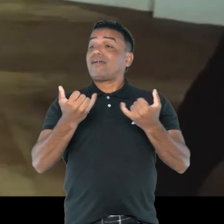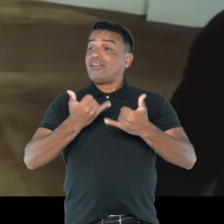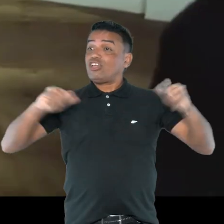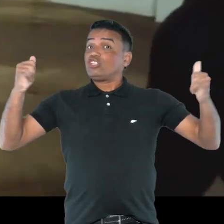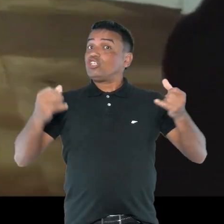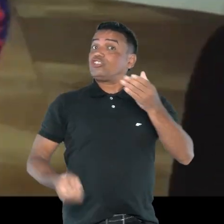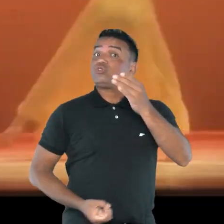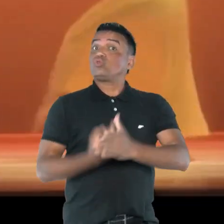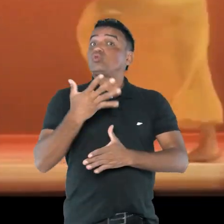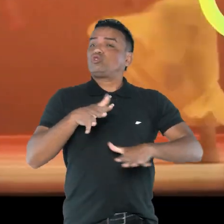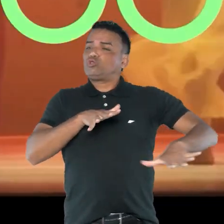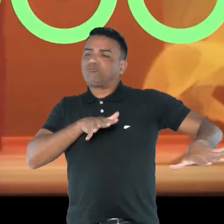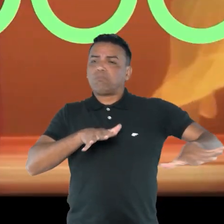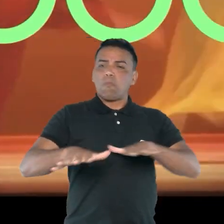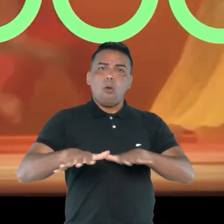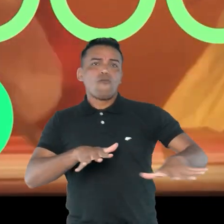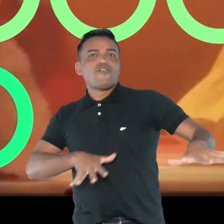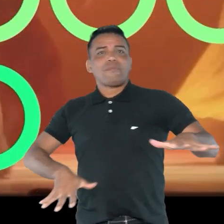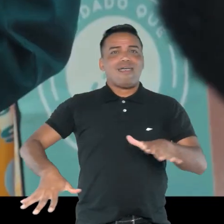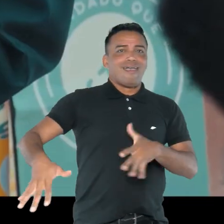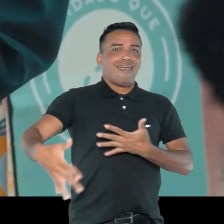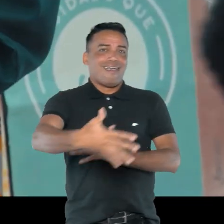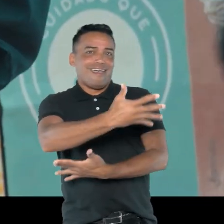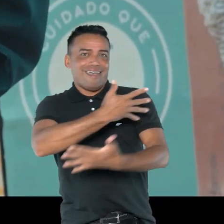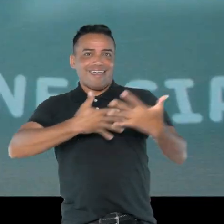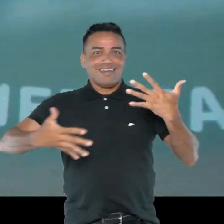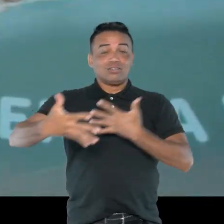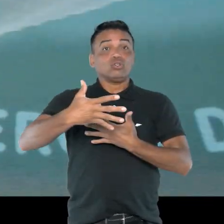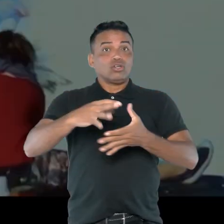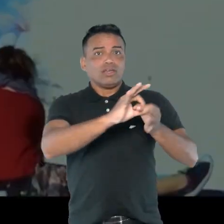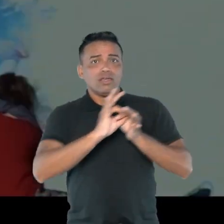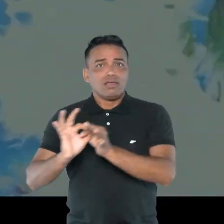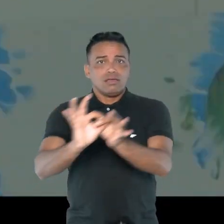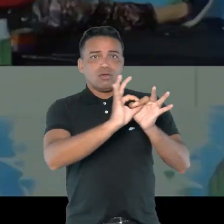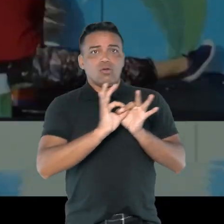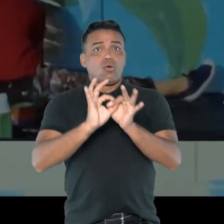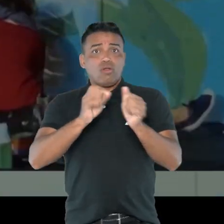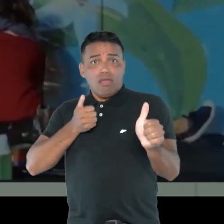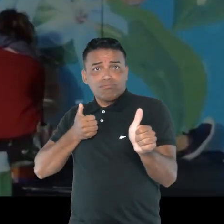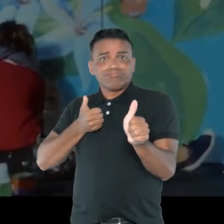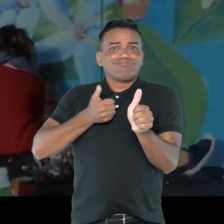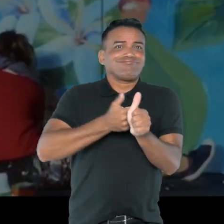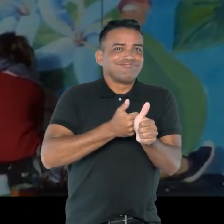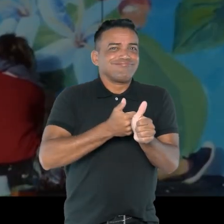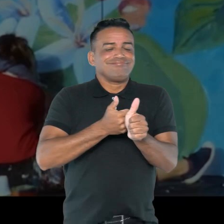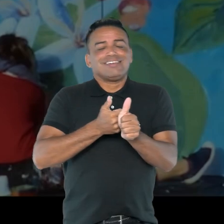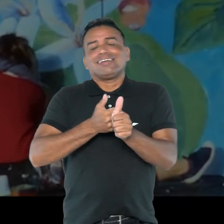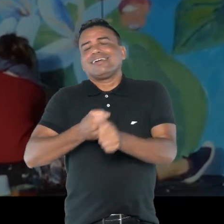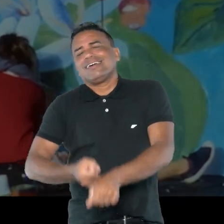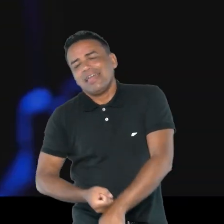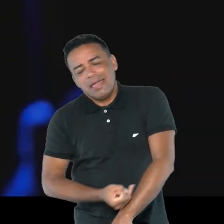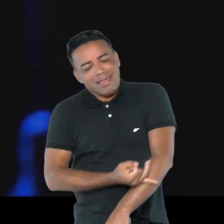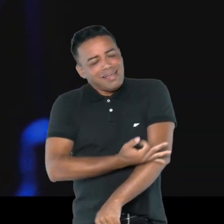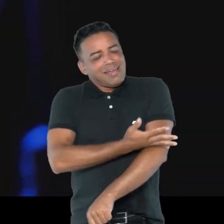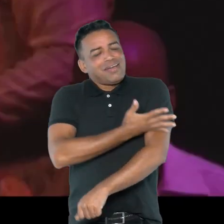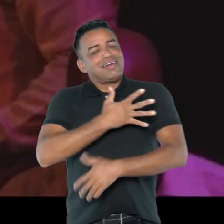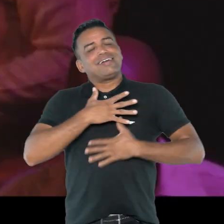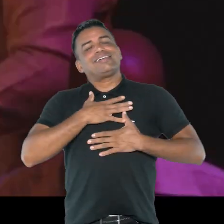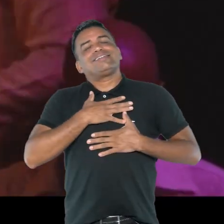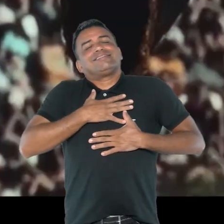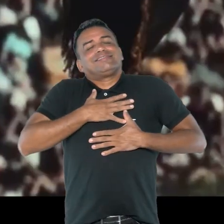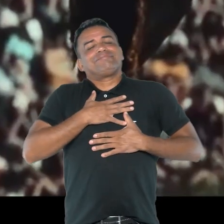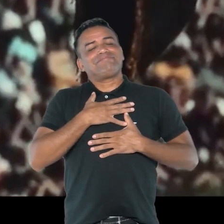energia que gera movimento, energia que conecta, aproxima, emociona,